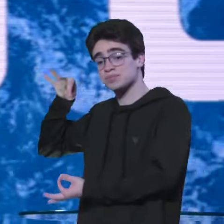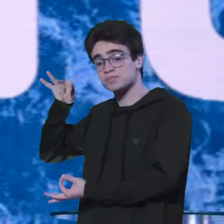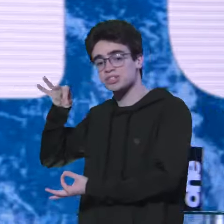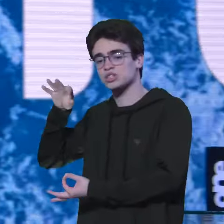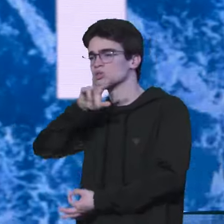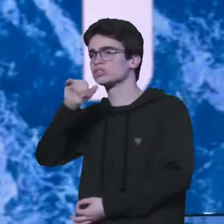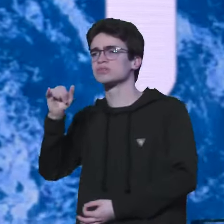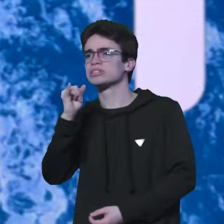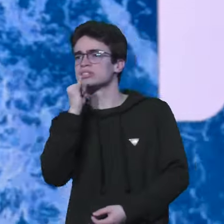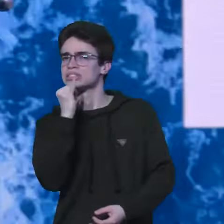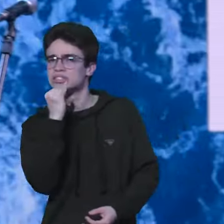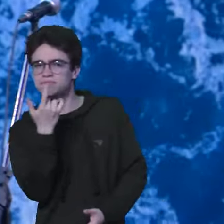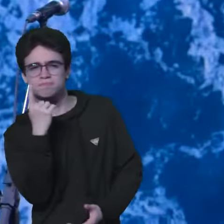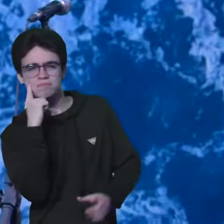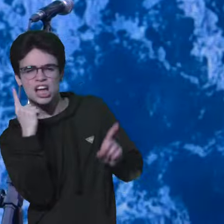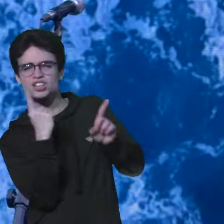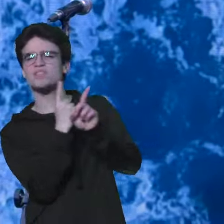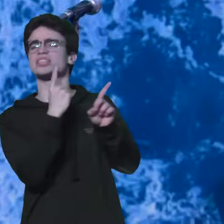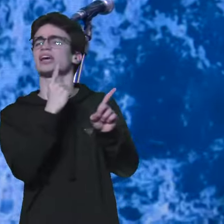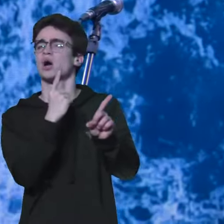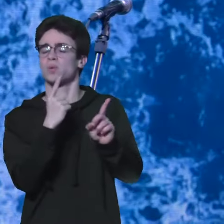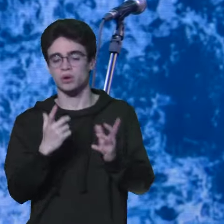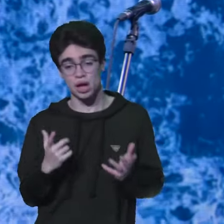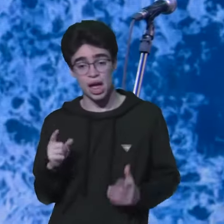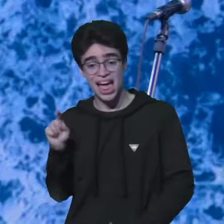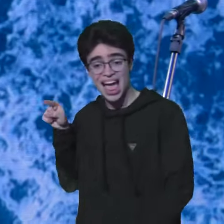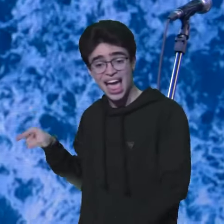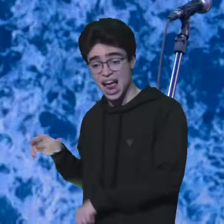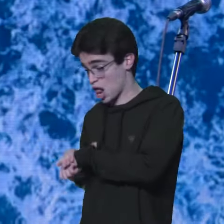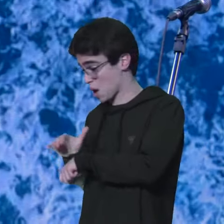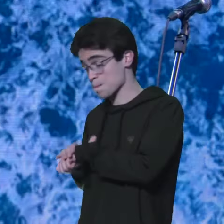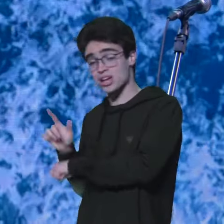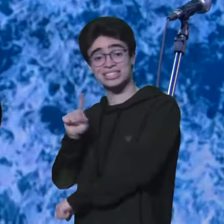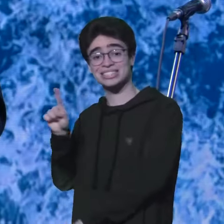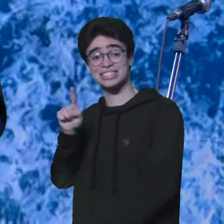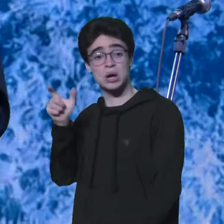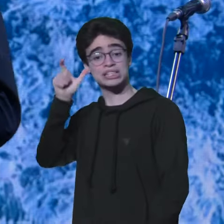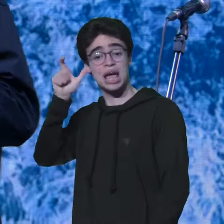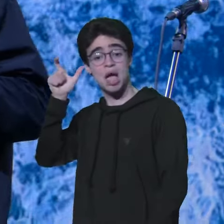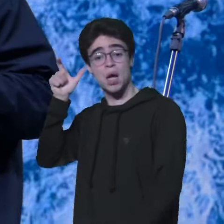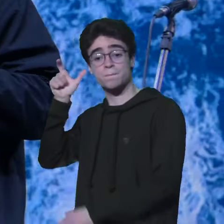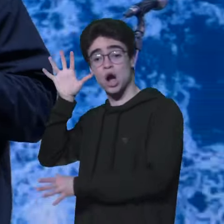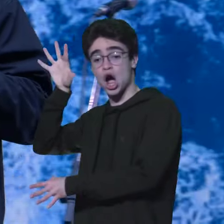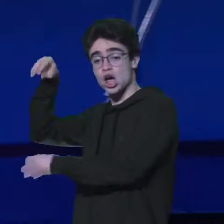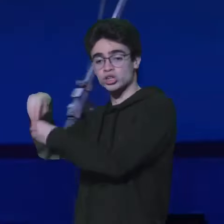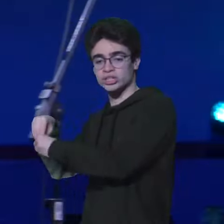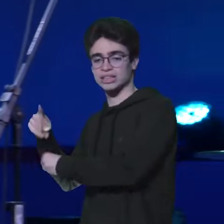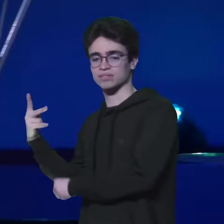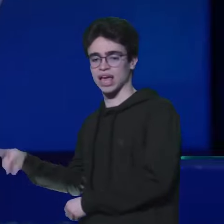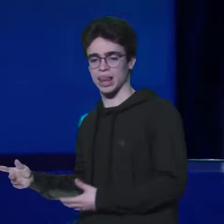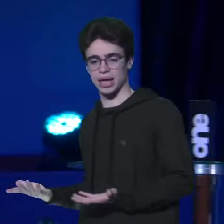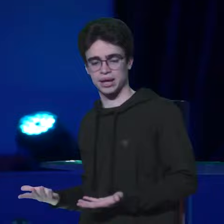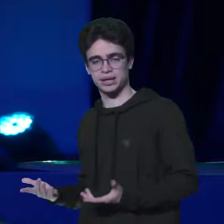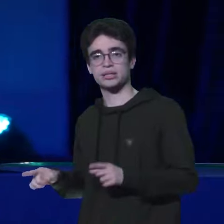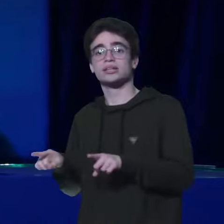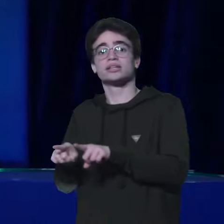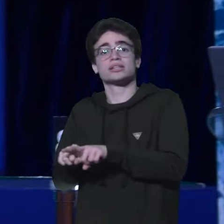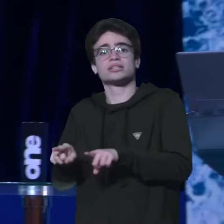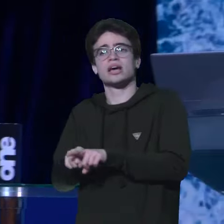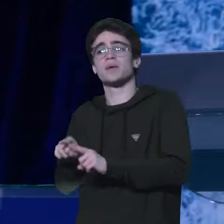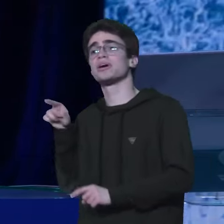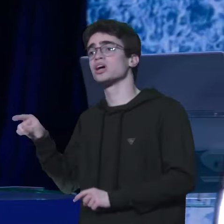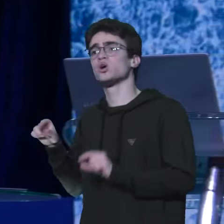adivinhação. Então, não era ela falando, mas aquela mulher estava possessa por um demônio e estava ali